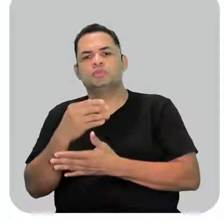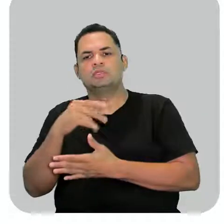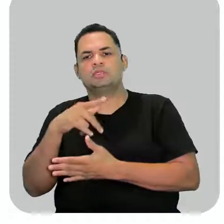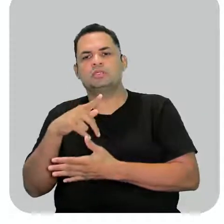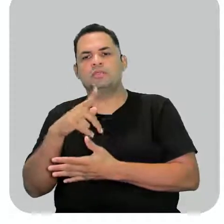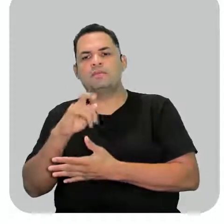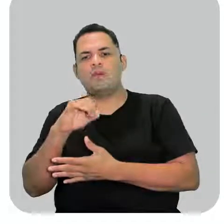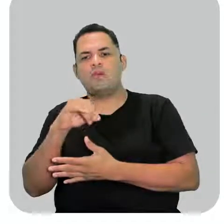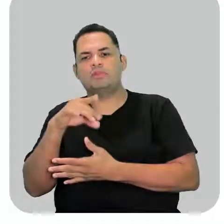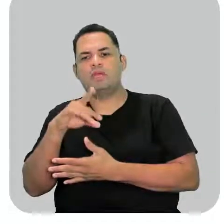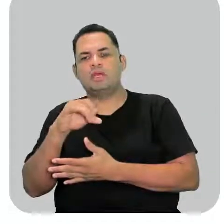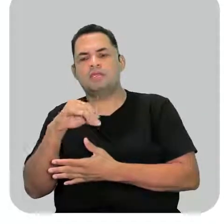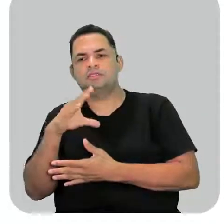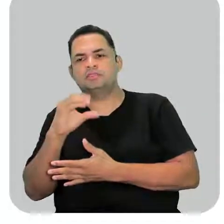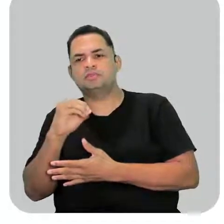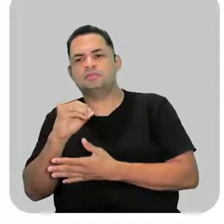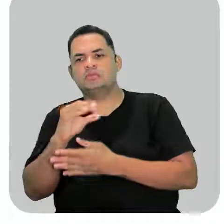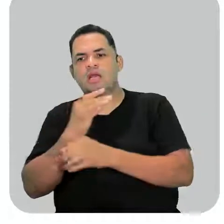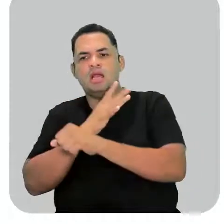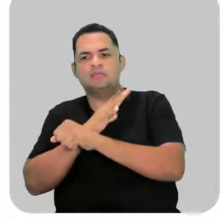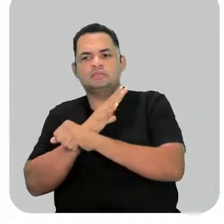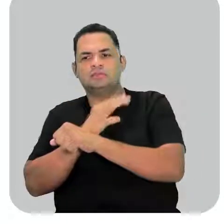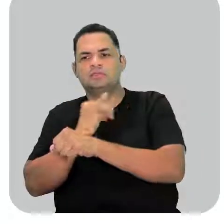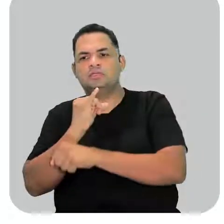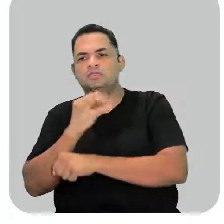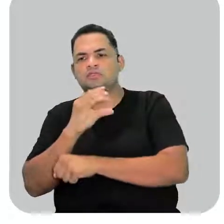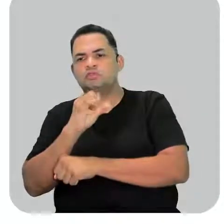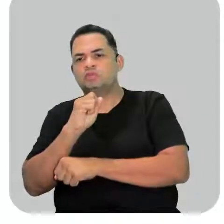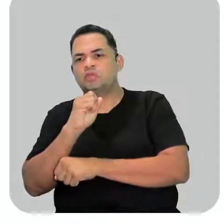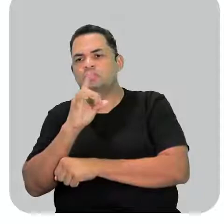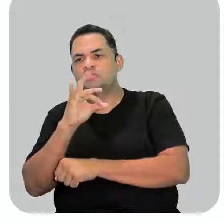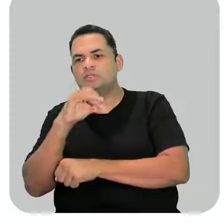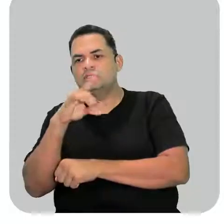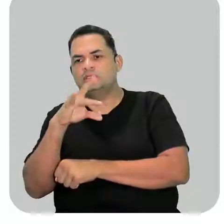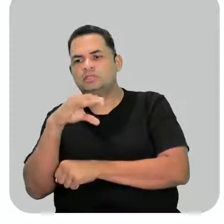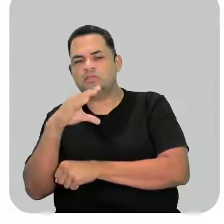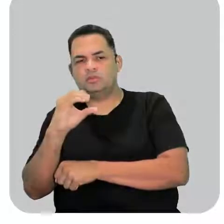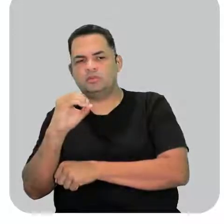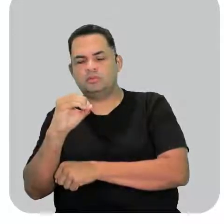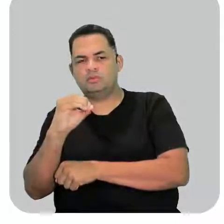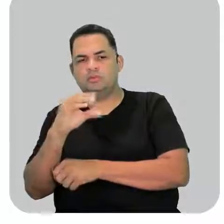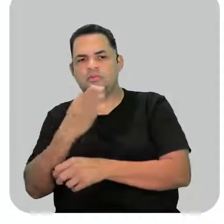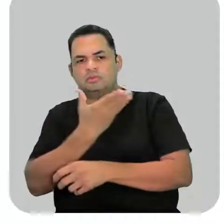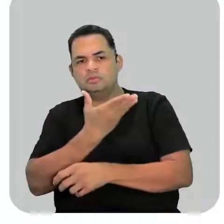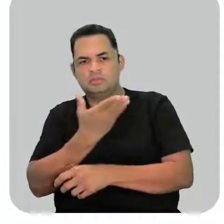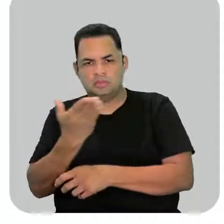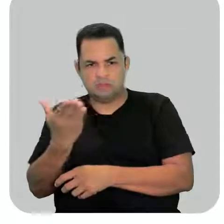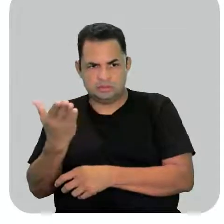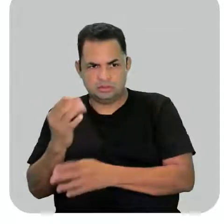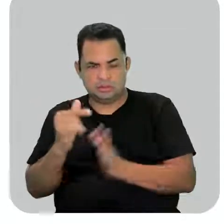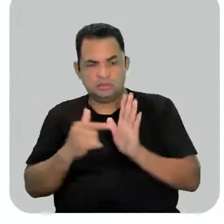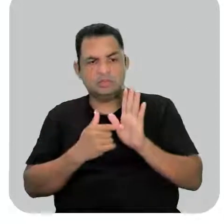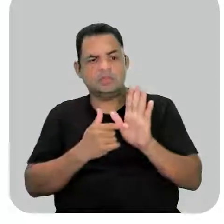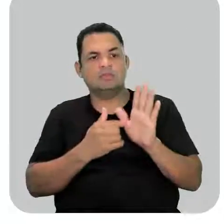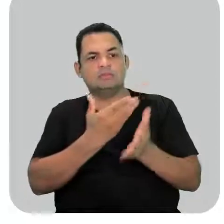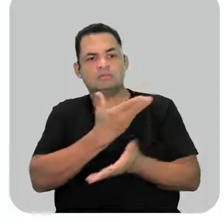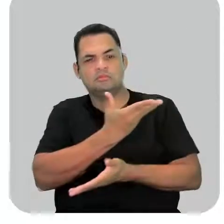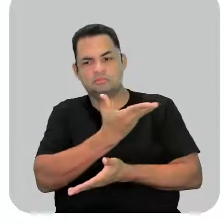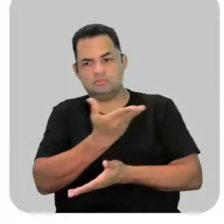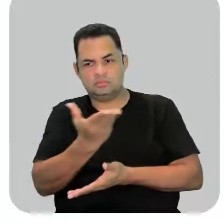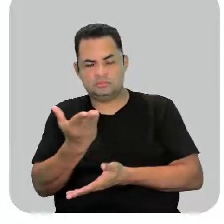ou seja, supõe-se, né, que eles são derivados do ácido isocianídrico, que é esse ácido representado aqui,